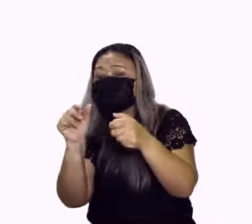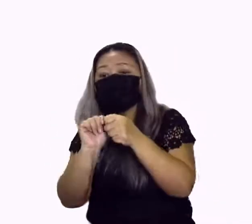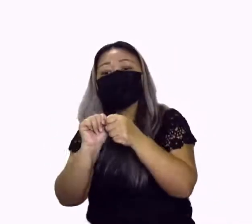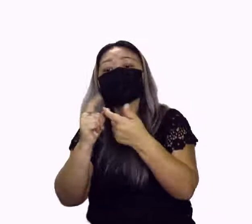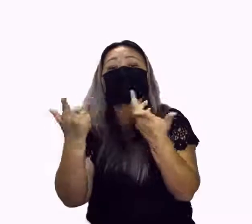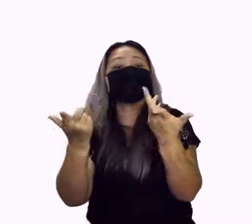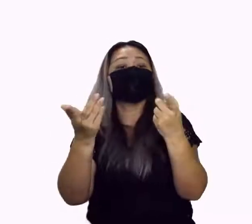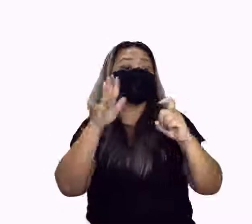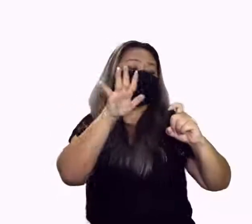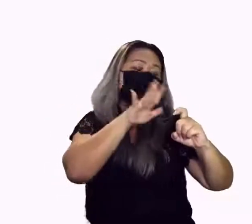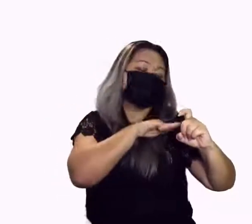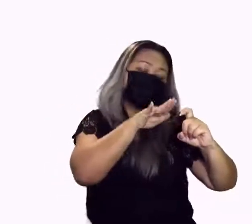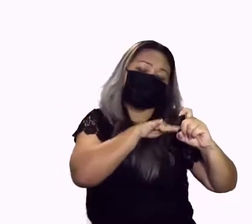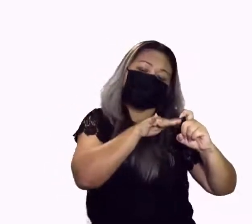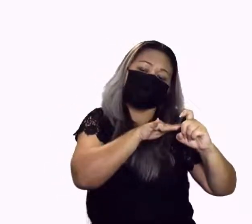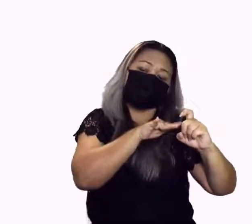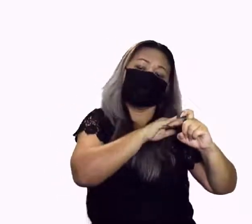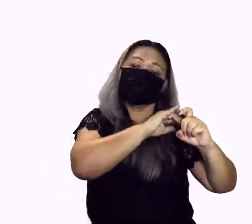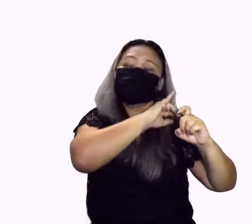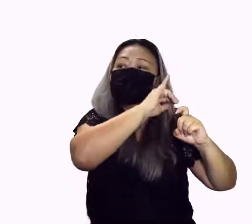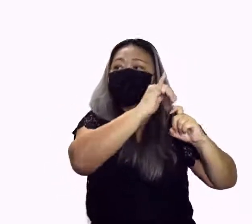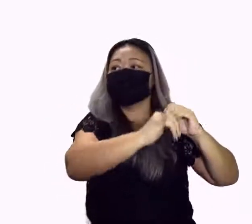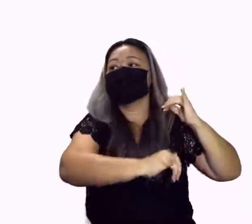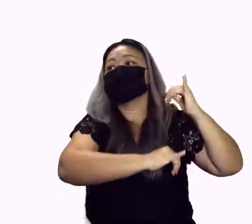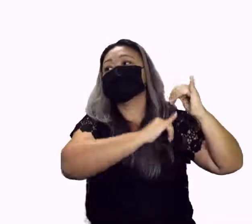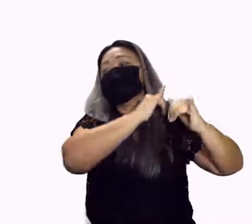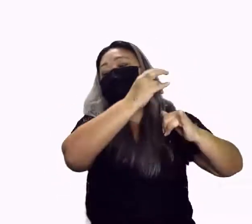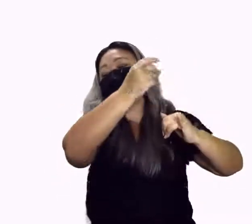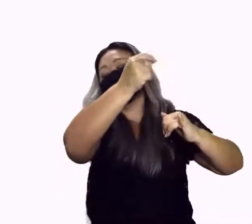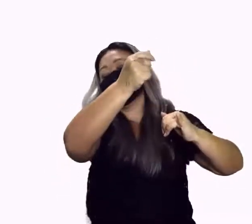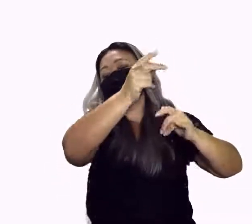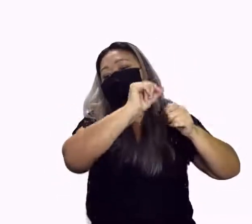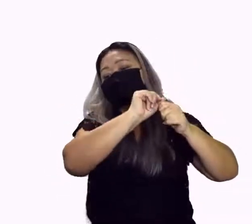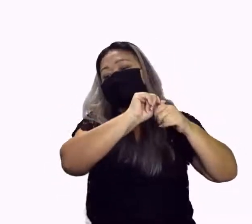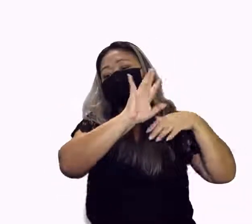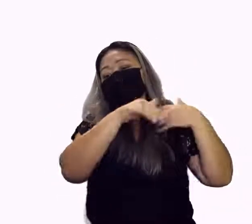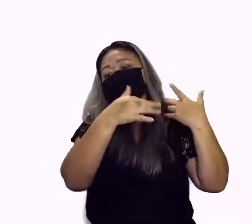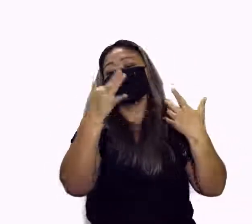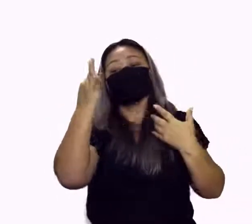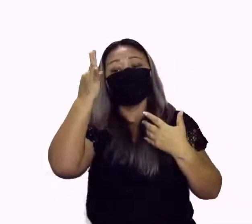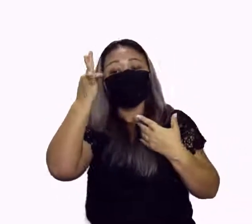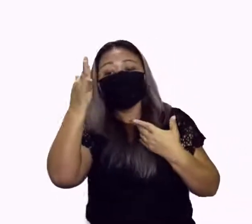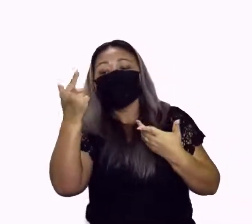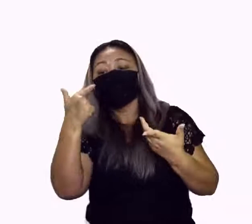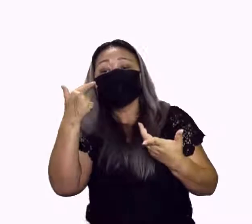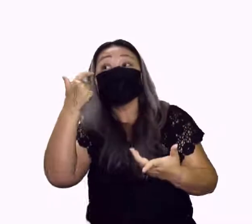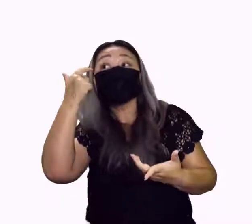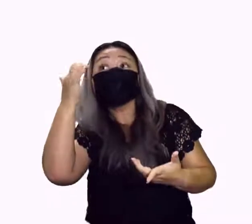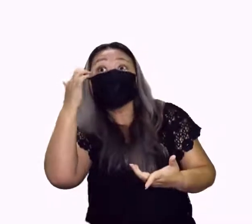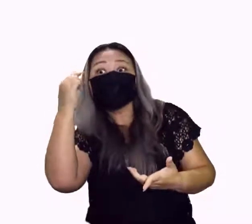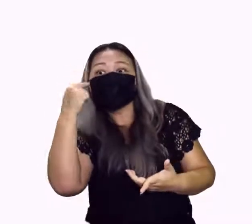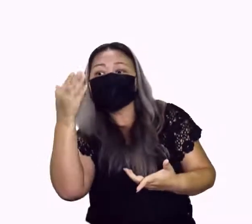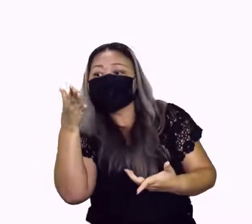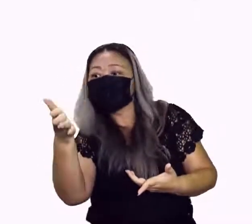ele narra, né, aquilo que já foi imemorial. A filosofia, ela reflete sobre